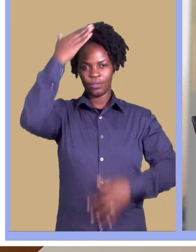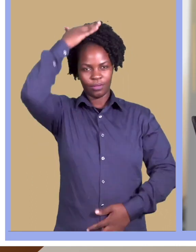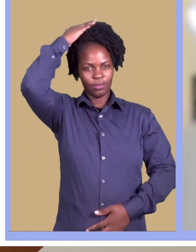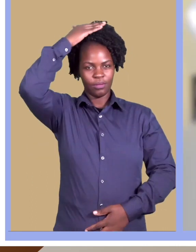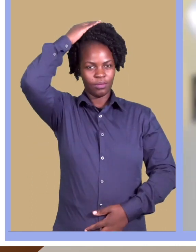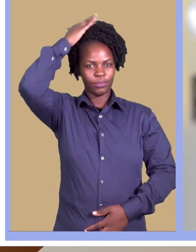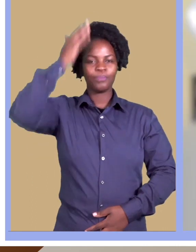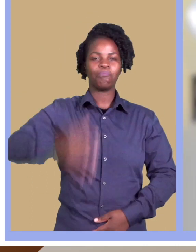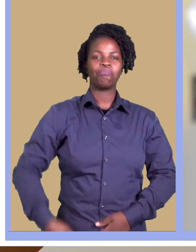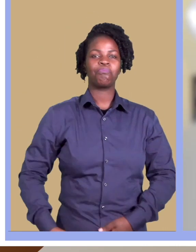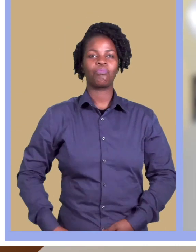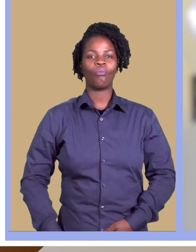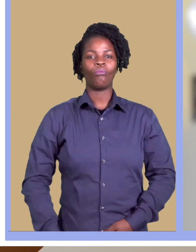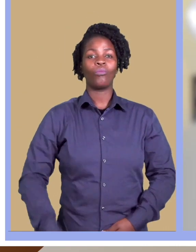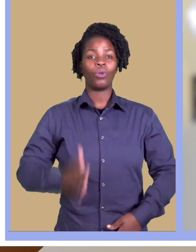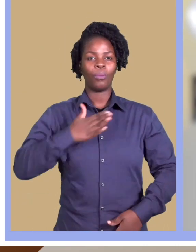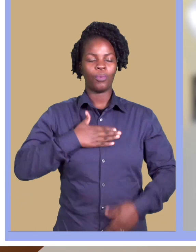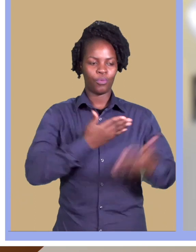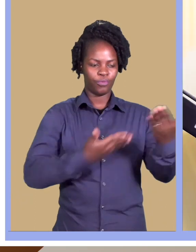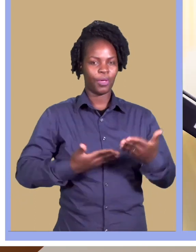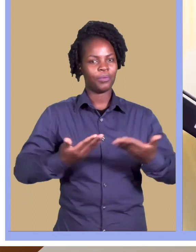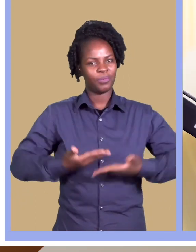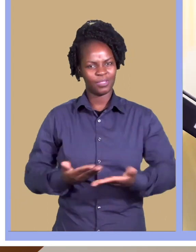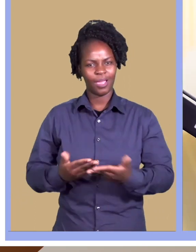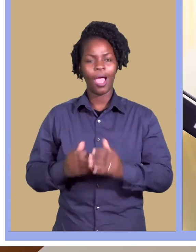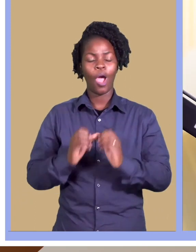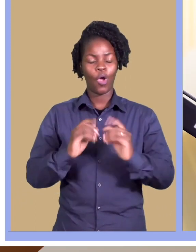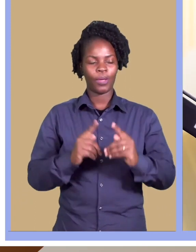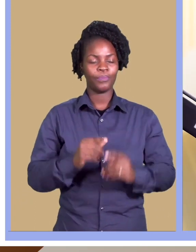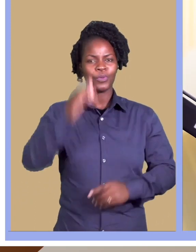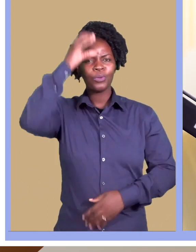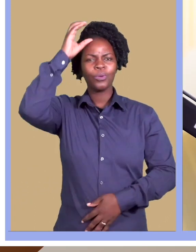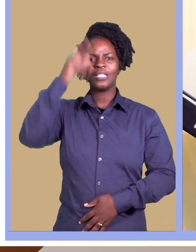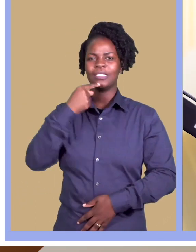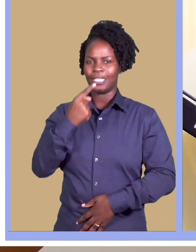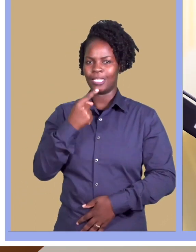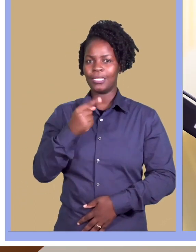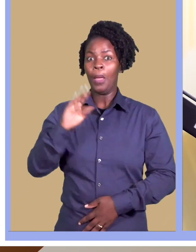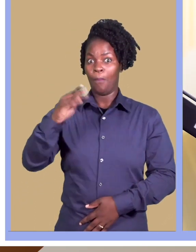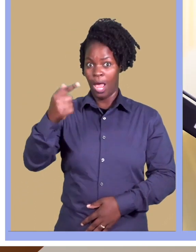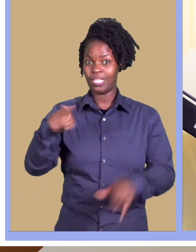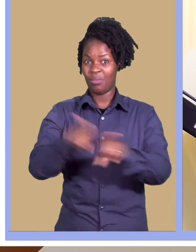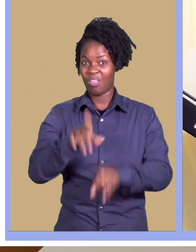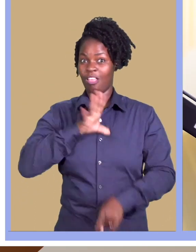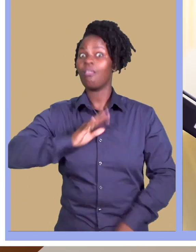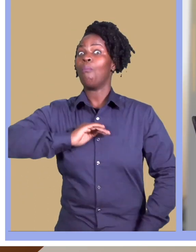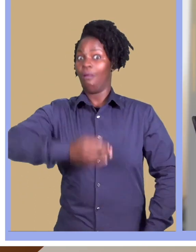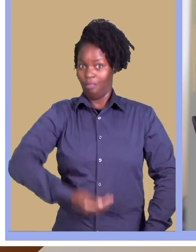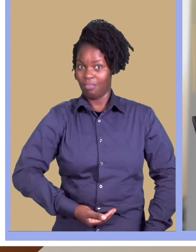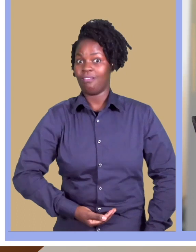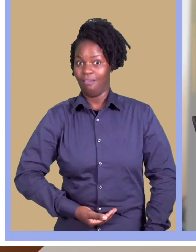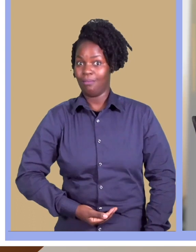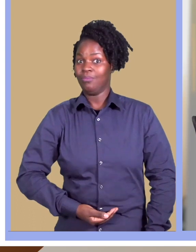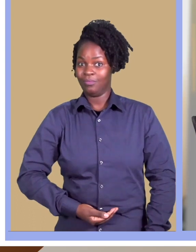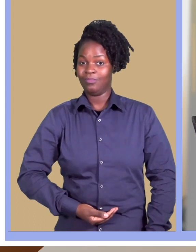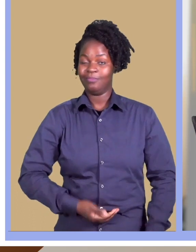careca. E também o meu convidado também vai fazer essa descrição. Obrigado. Ainda a descrever o Bata também tem uma barriguinha. Né?